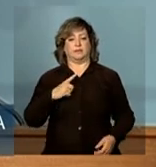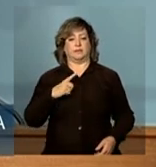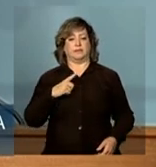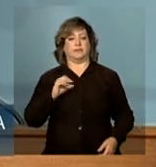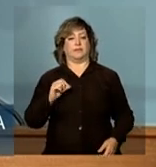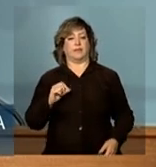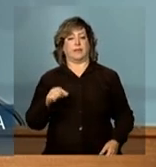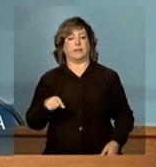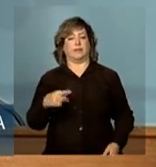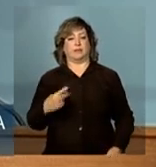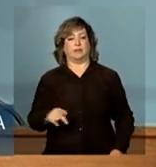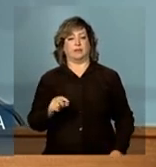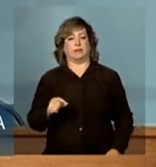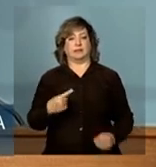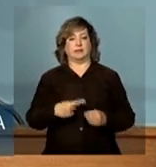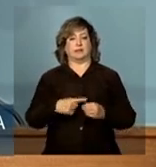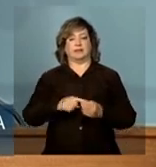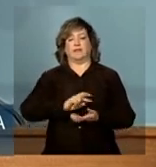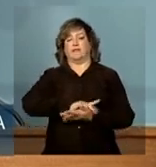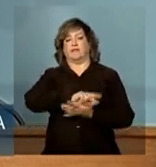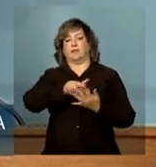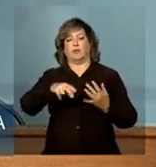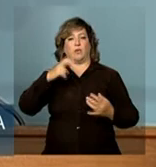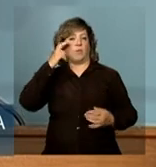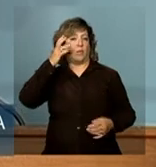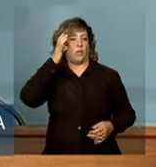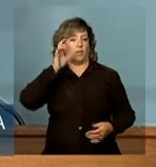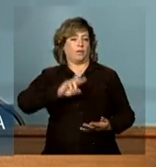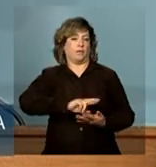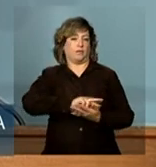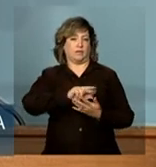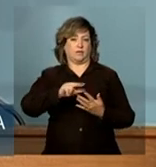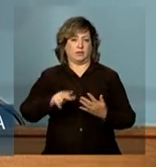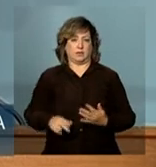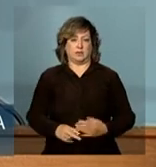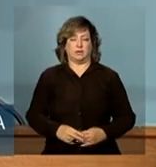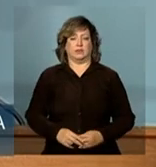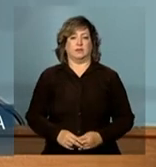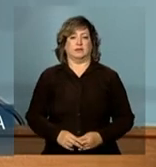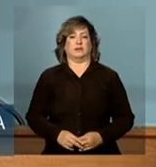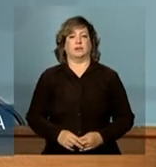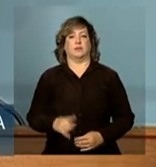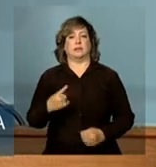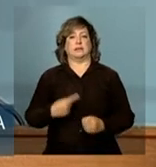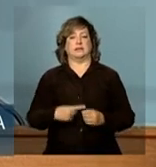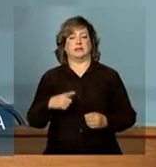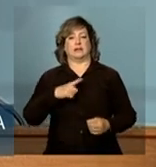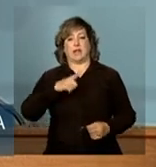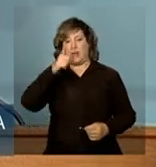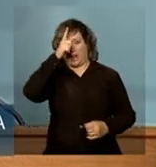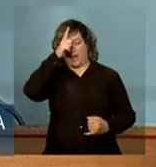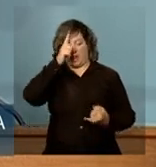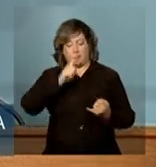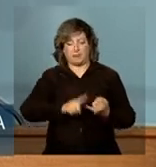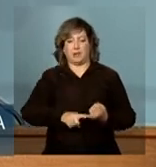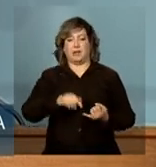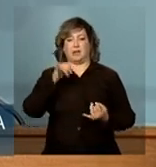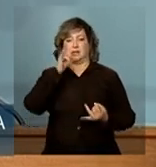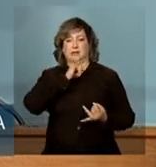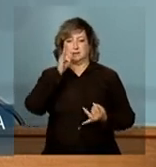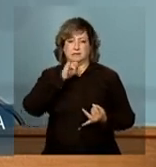É uma cidade multicultural. Uma cidade que tem alemães, italianos